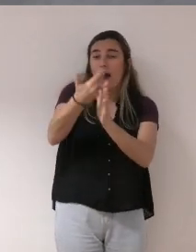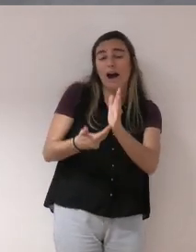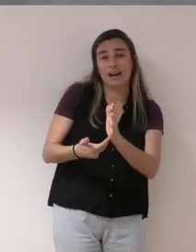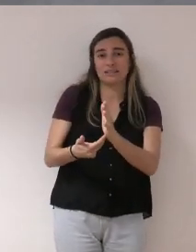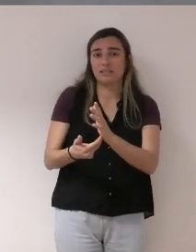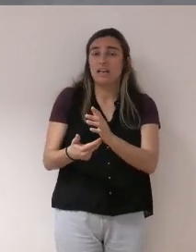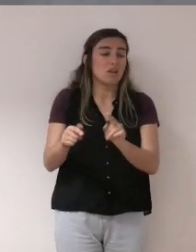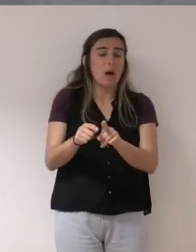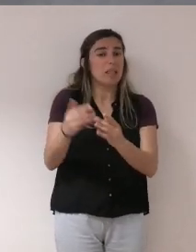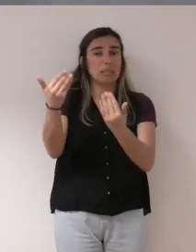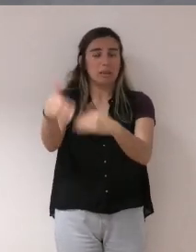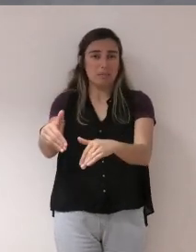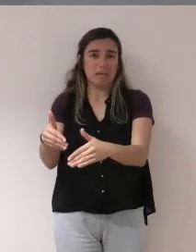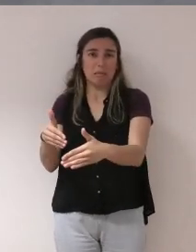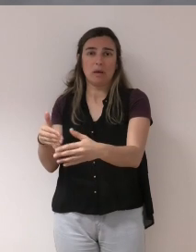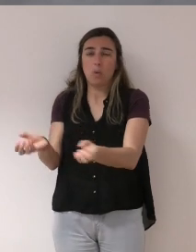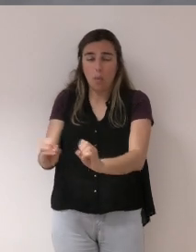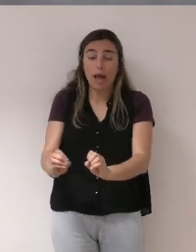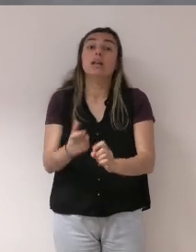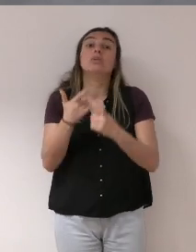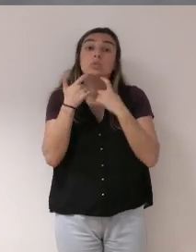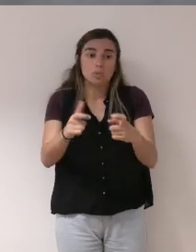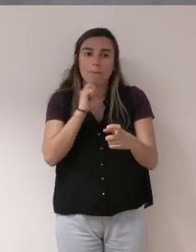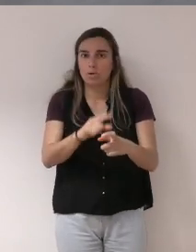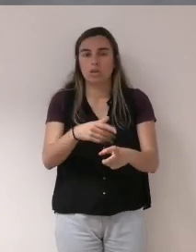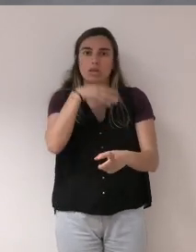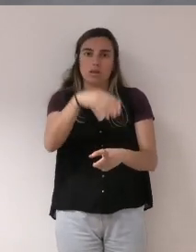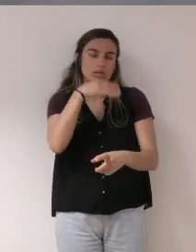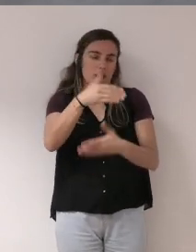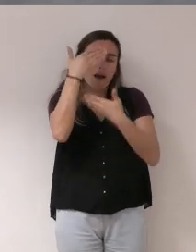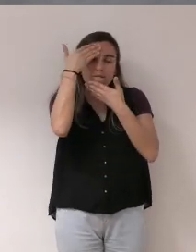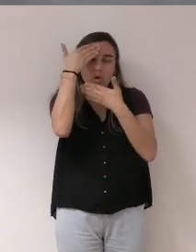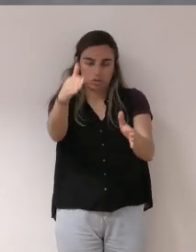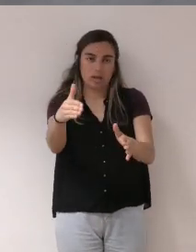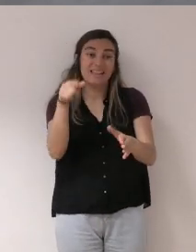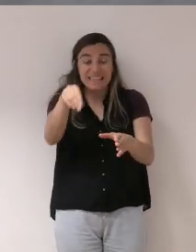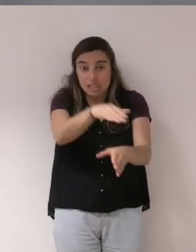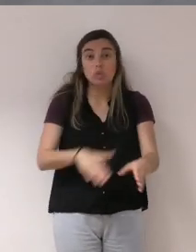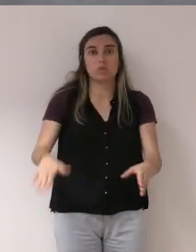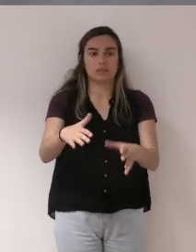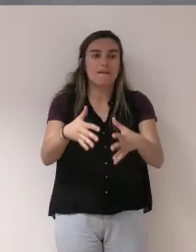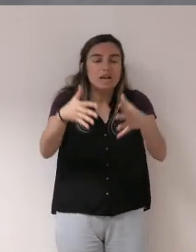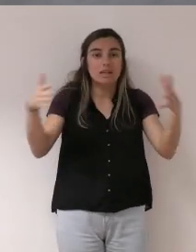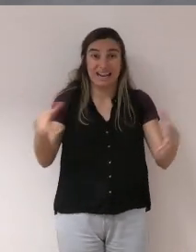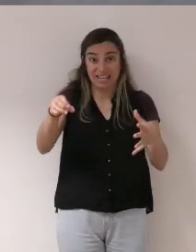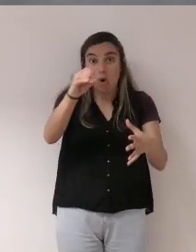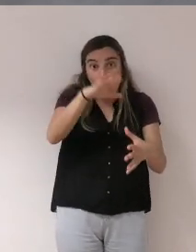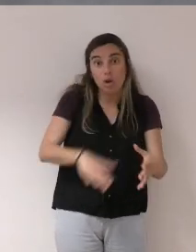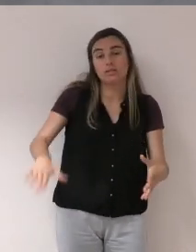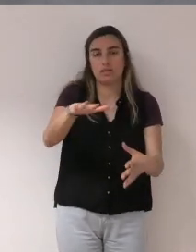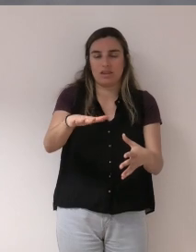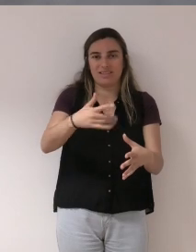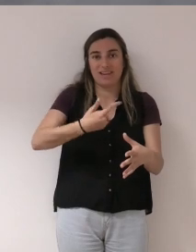provavelmente, na história da humanidade. Tudo é possível ser dito. Tudo é possível ser dito neste espaço alargado deste Ocidente que nós